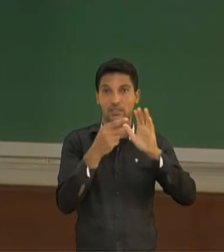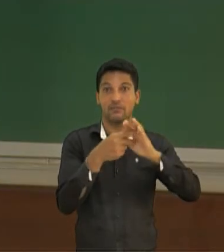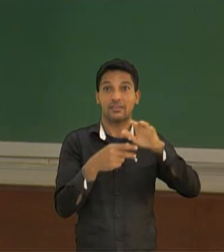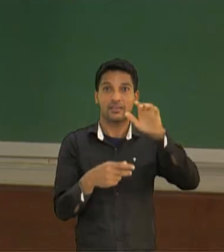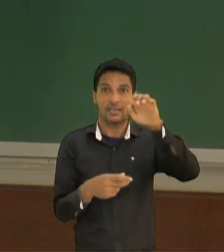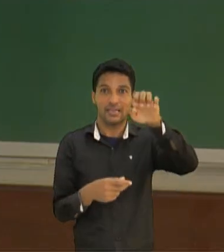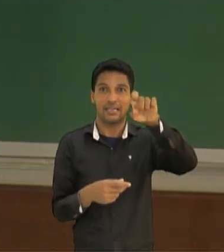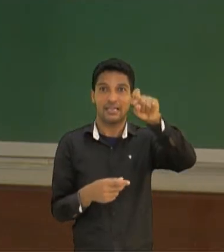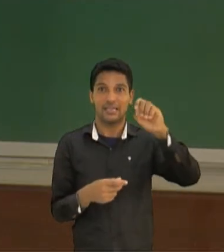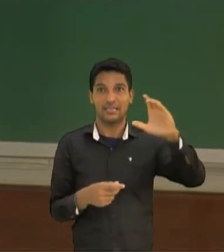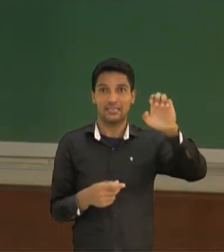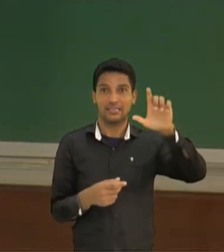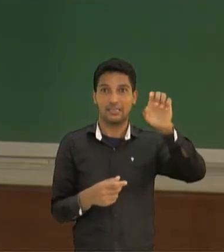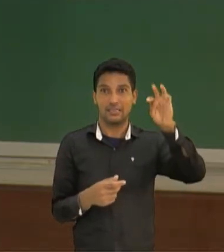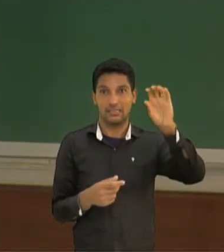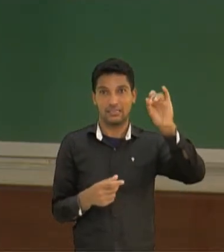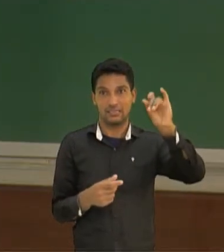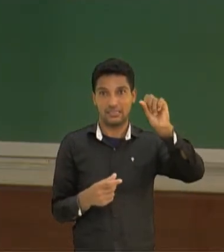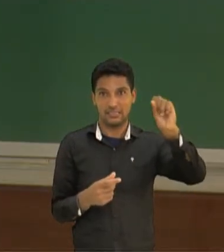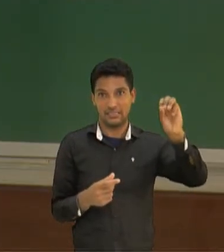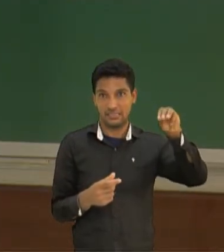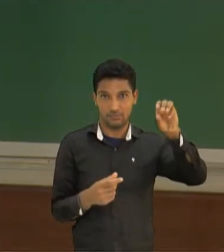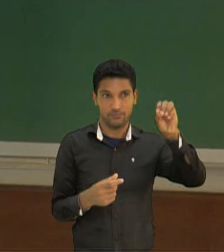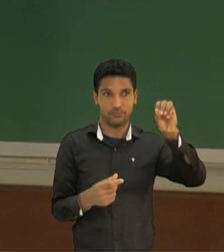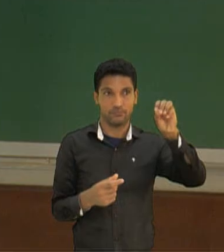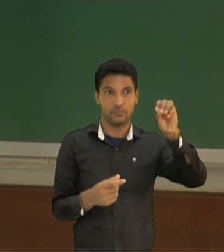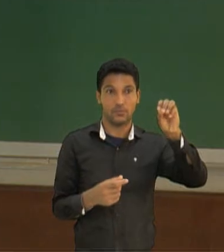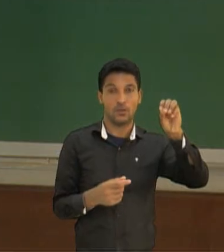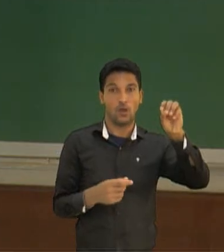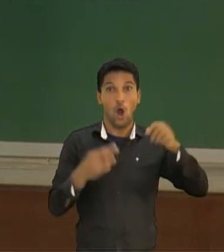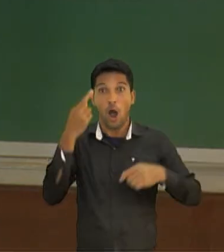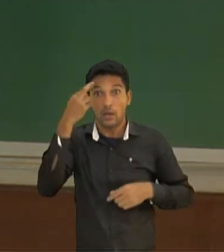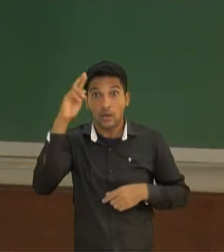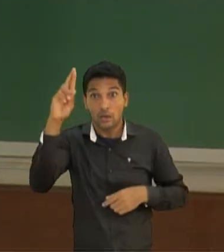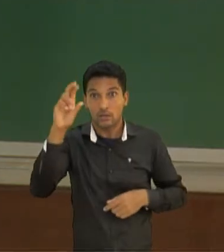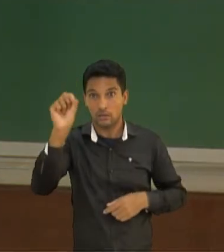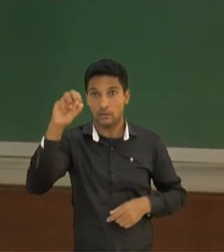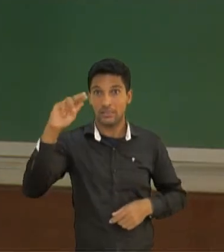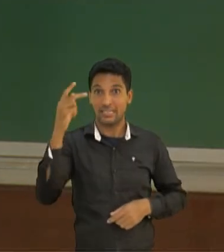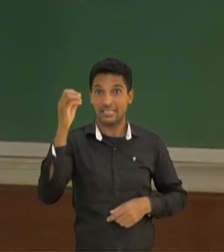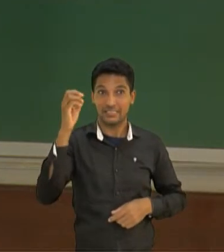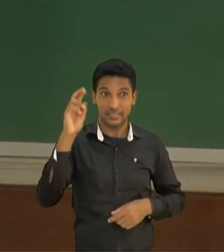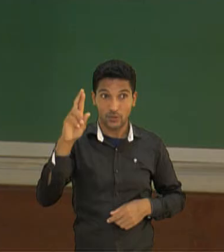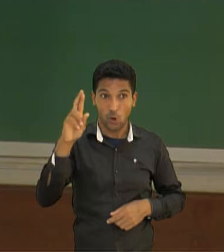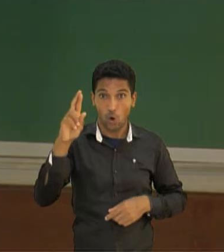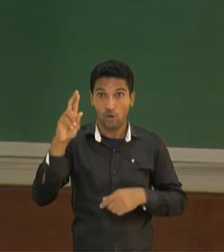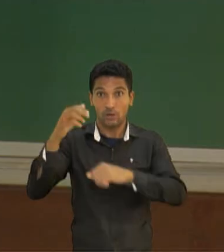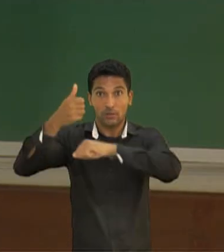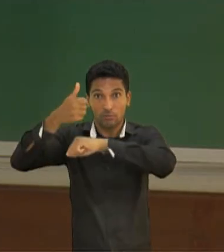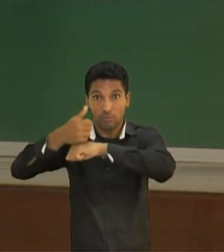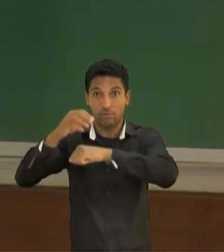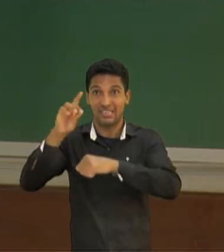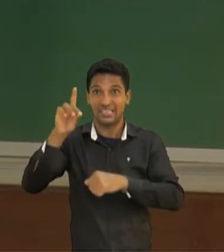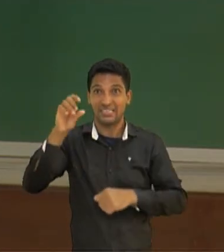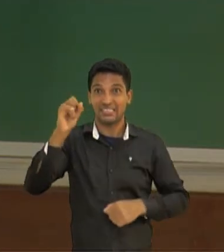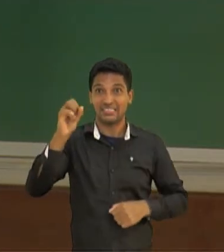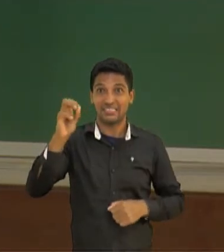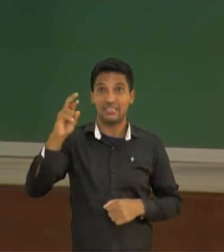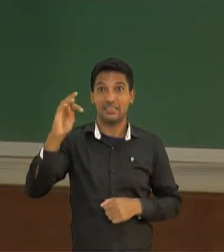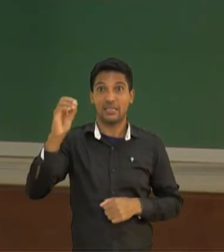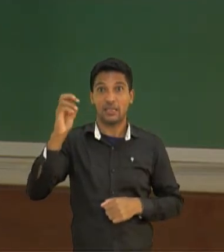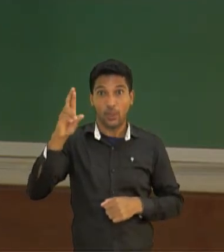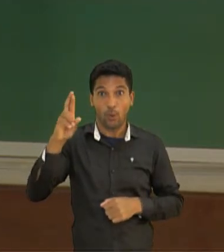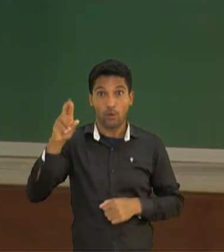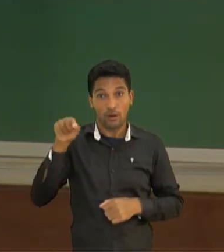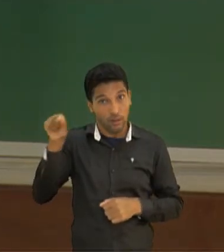exmo.exmo, senhor diretor do colégio. Então, a pessoa foi bem formal aqui ao elaborar o vocativo, escolheu ali um pronome de tratamento,